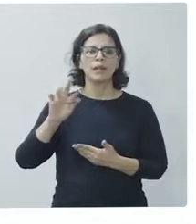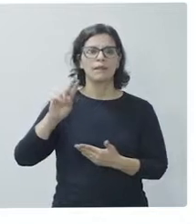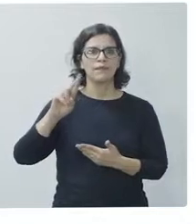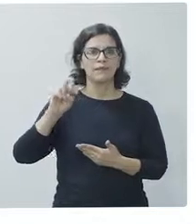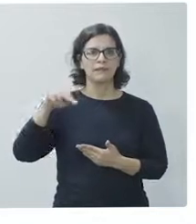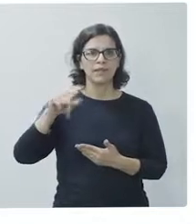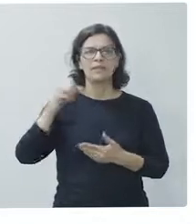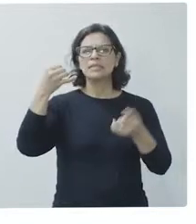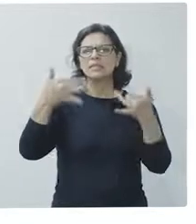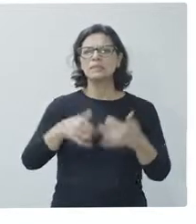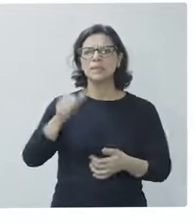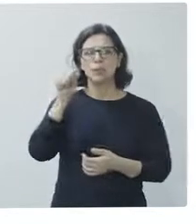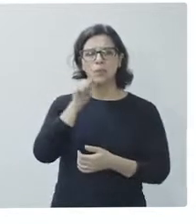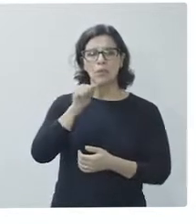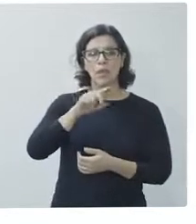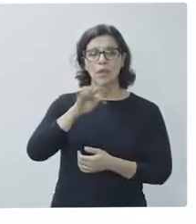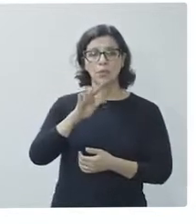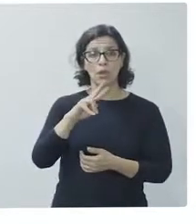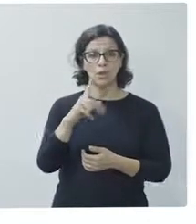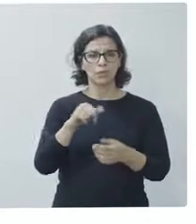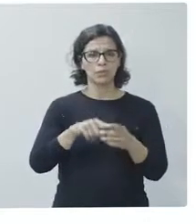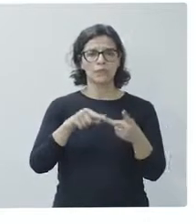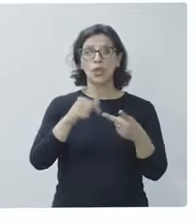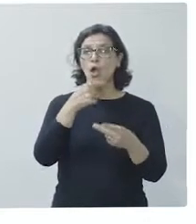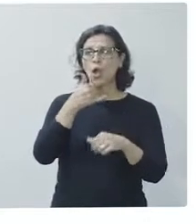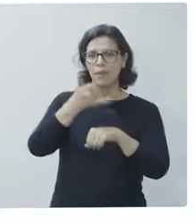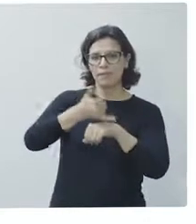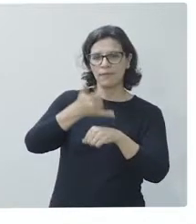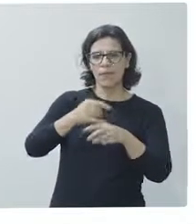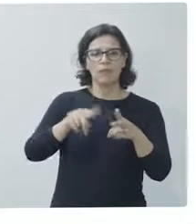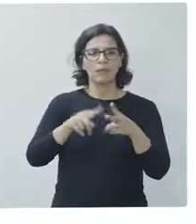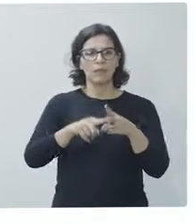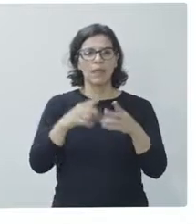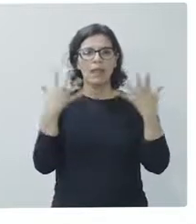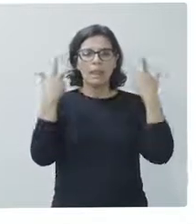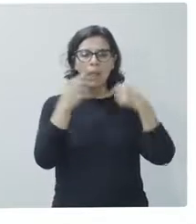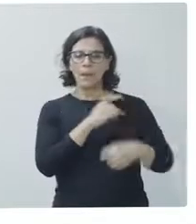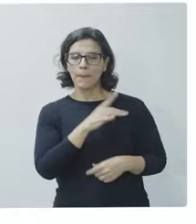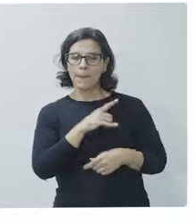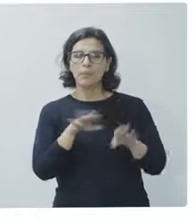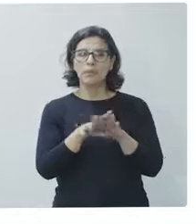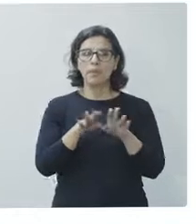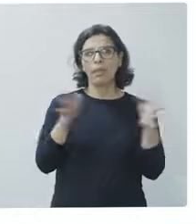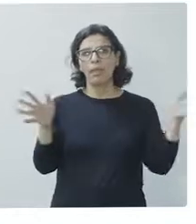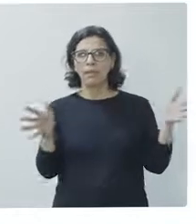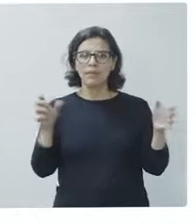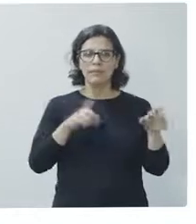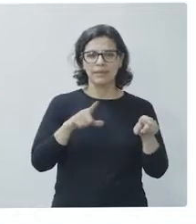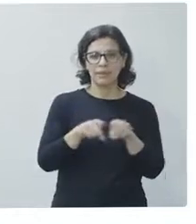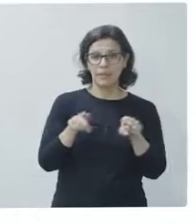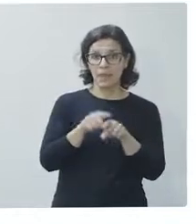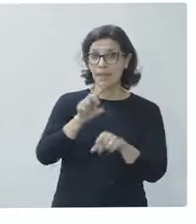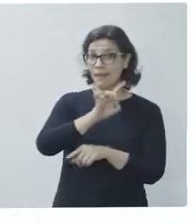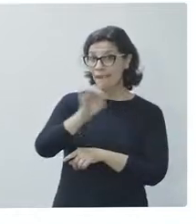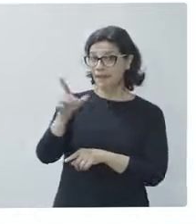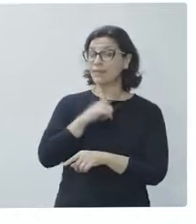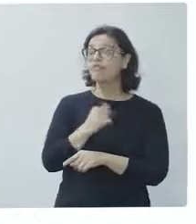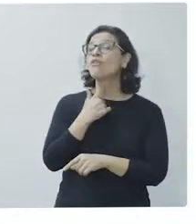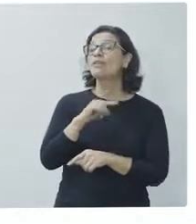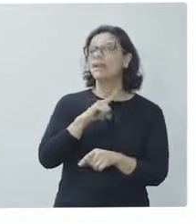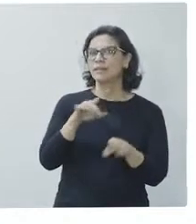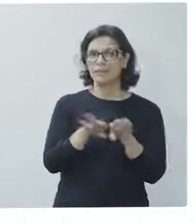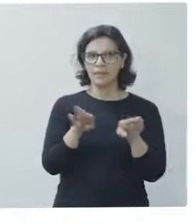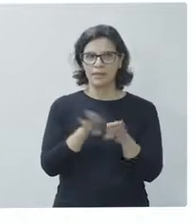história de Dorothy, o Homem de Lata, o Leão Covarde e o Espantalho, cada qual com seus desejos.